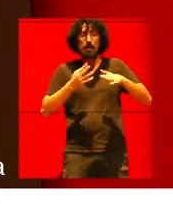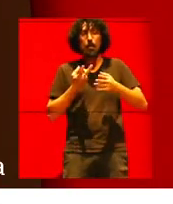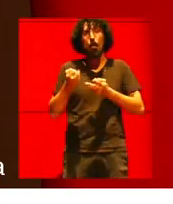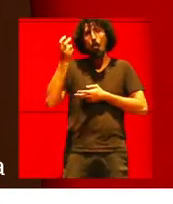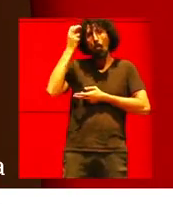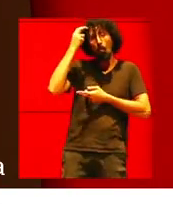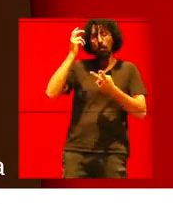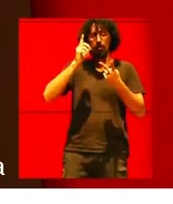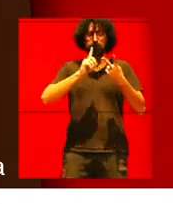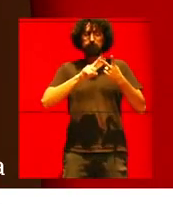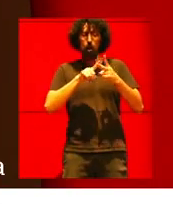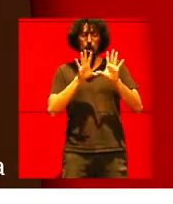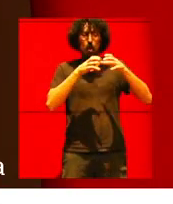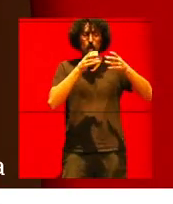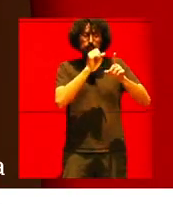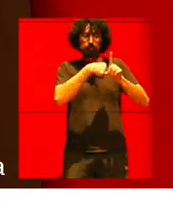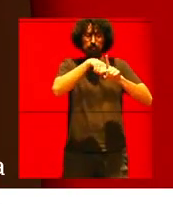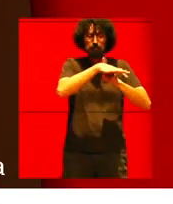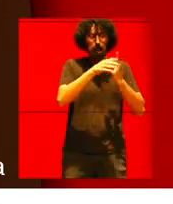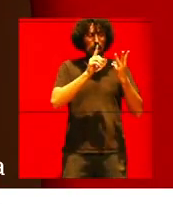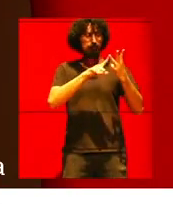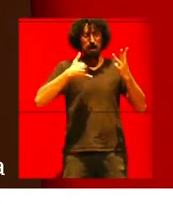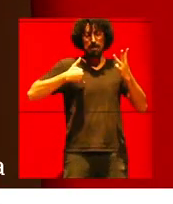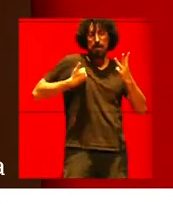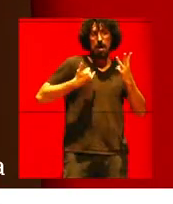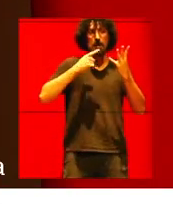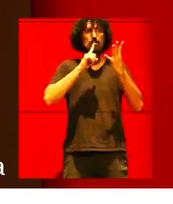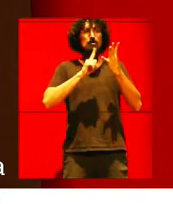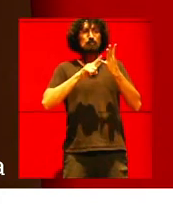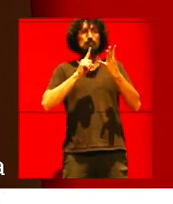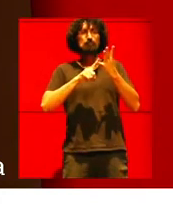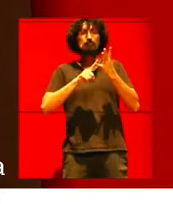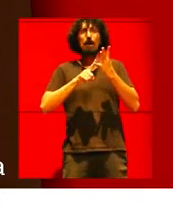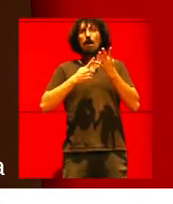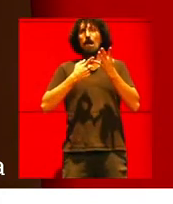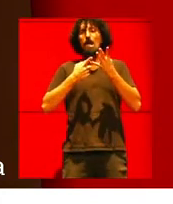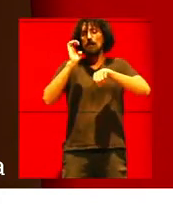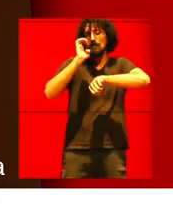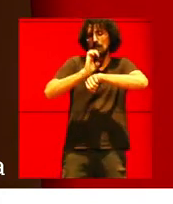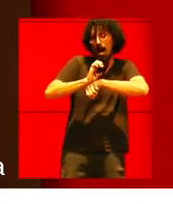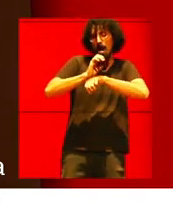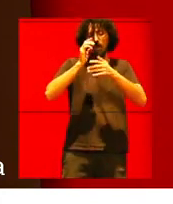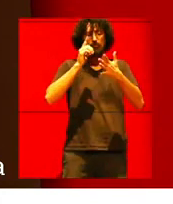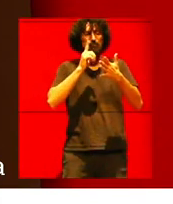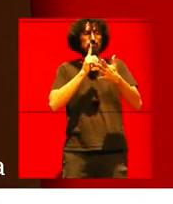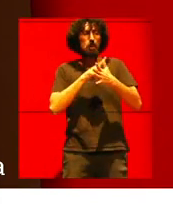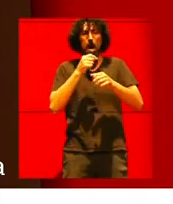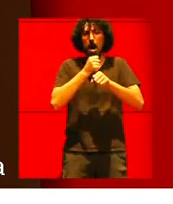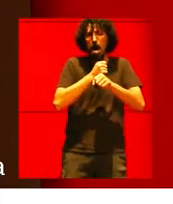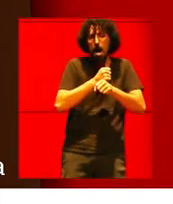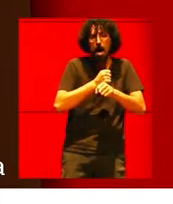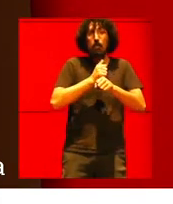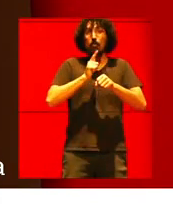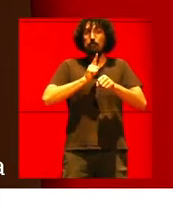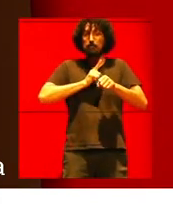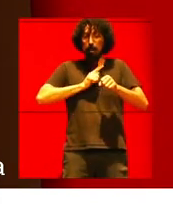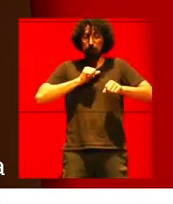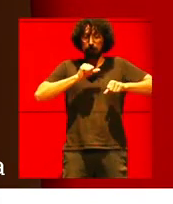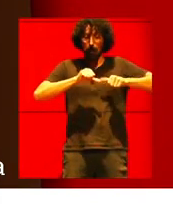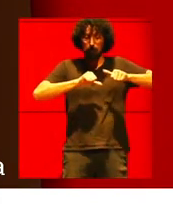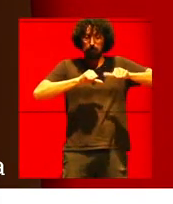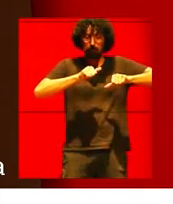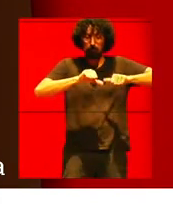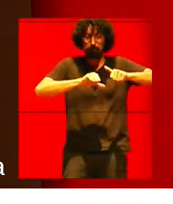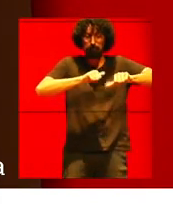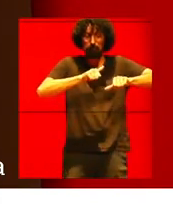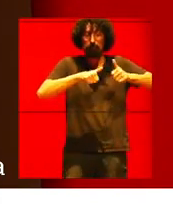classe social, com a idade, com o contexto, com a região, com a época, com as experiências, com